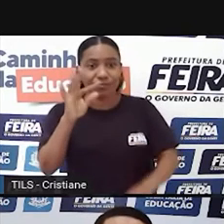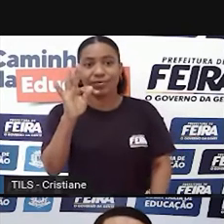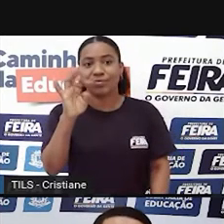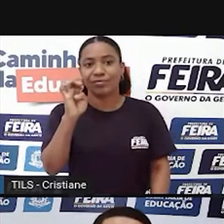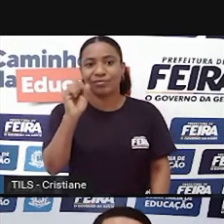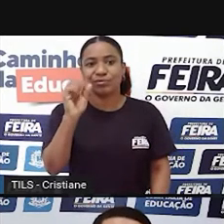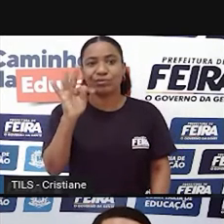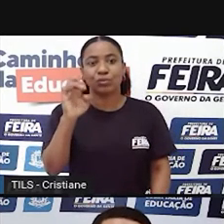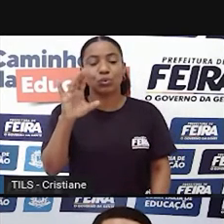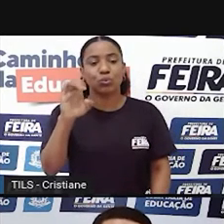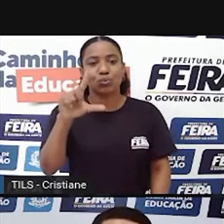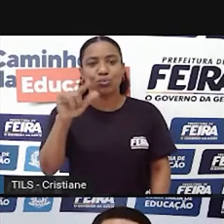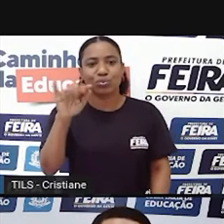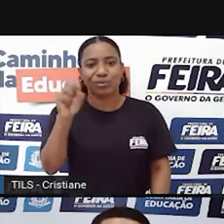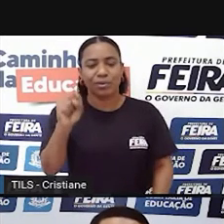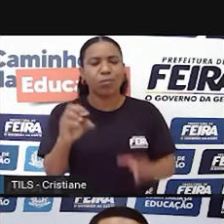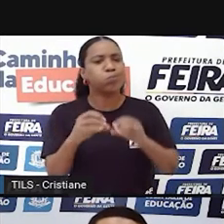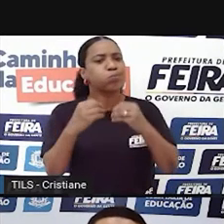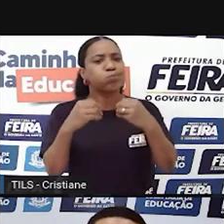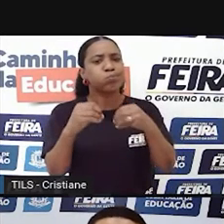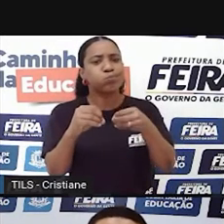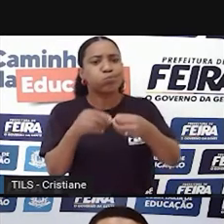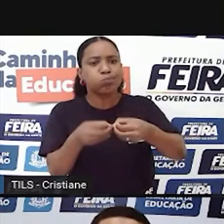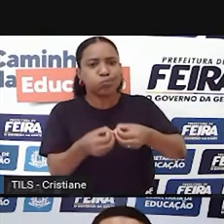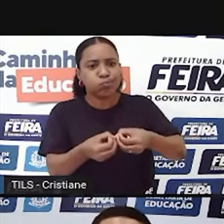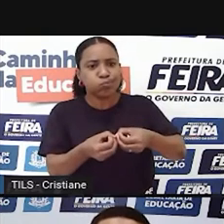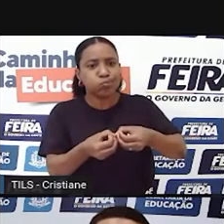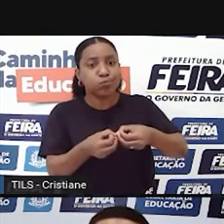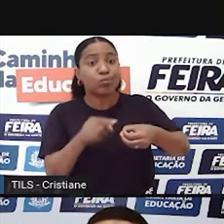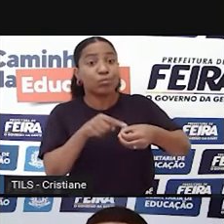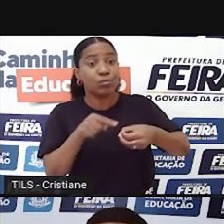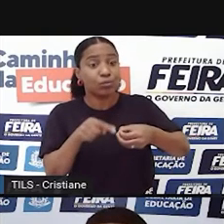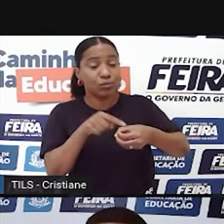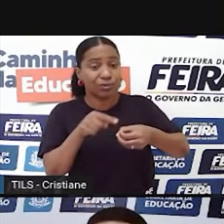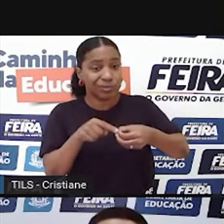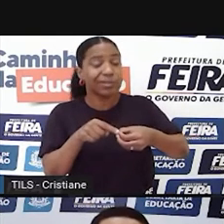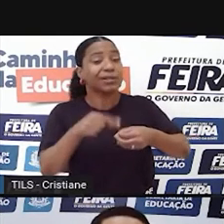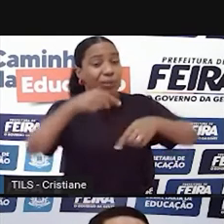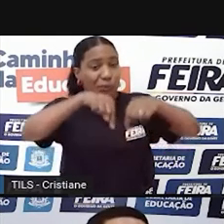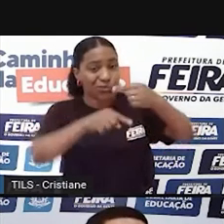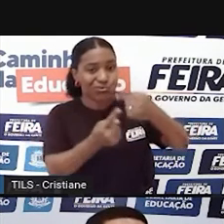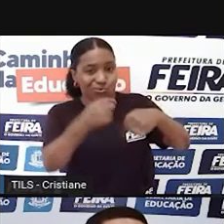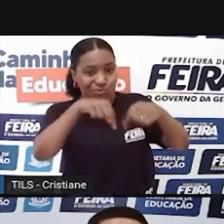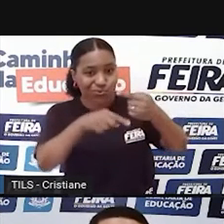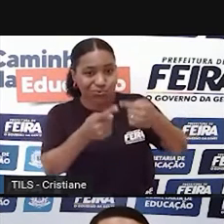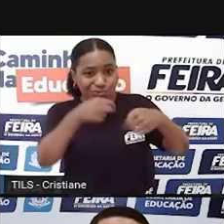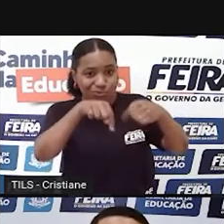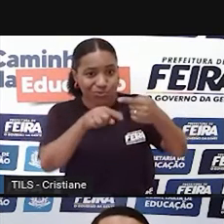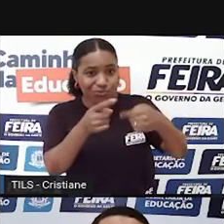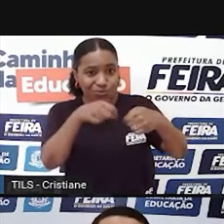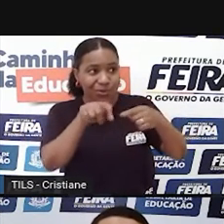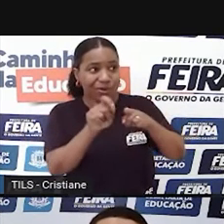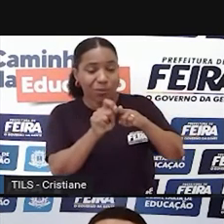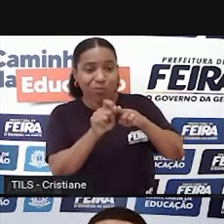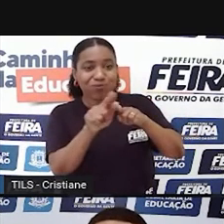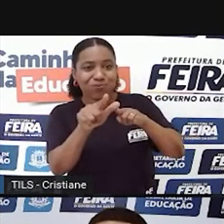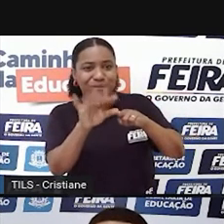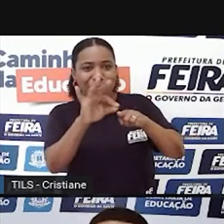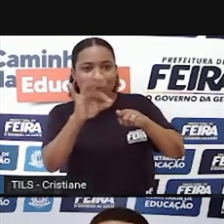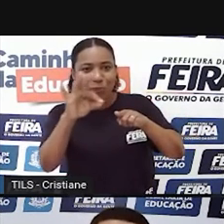masculinas. É dentro dos testículos que vai acontecer a produção de testosterona, que é o hormônio sexual masculino, e